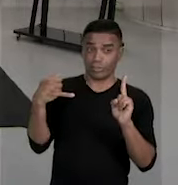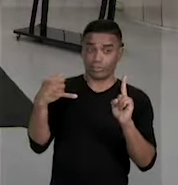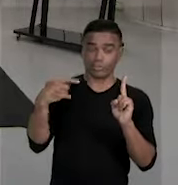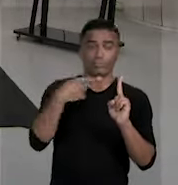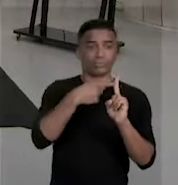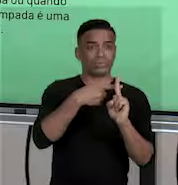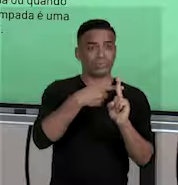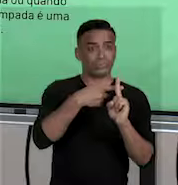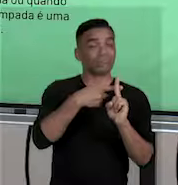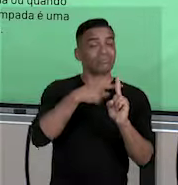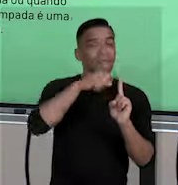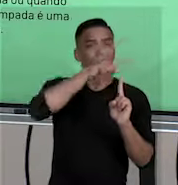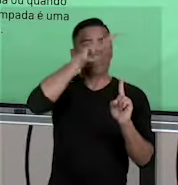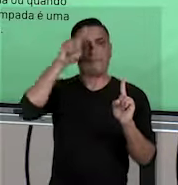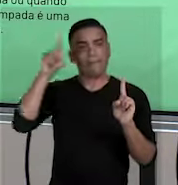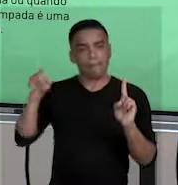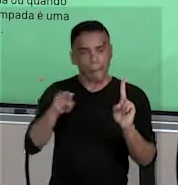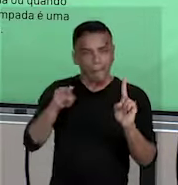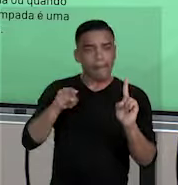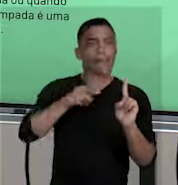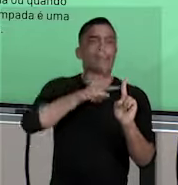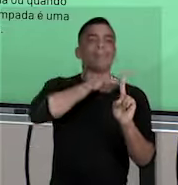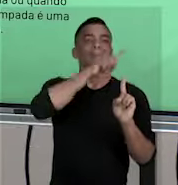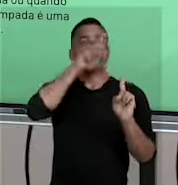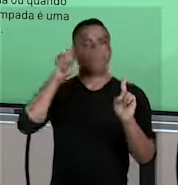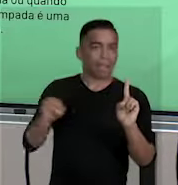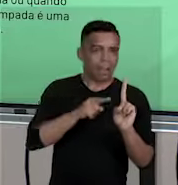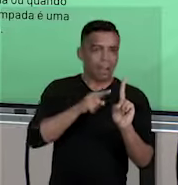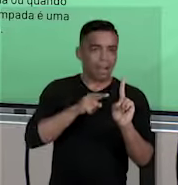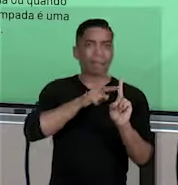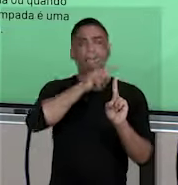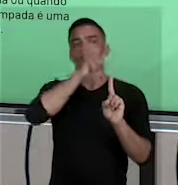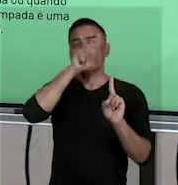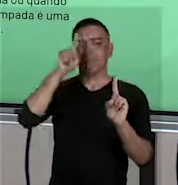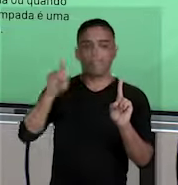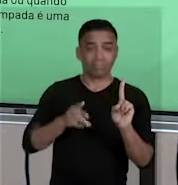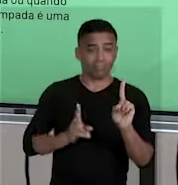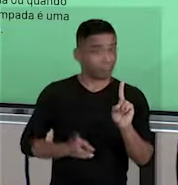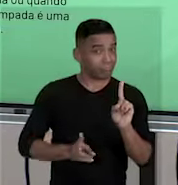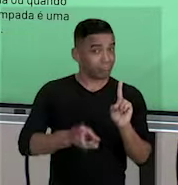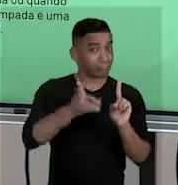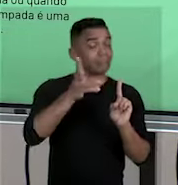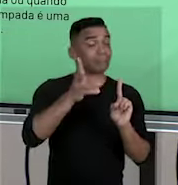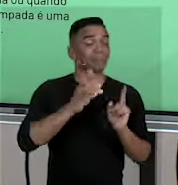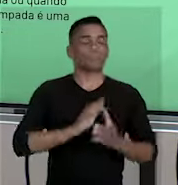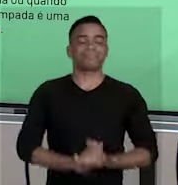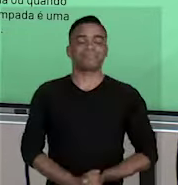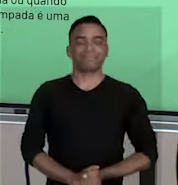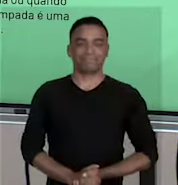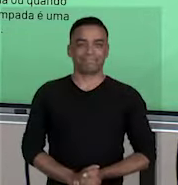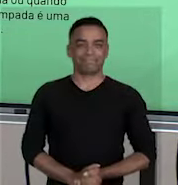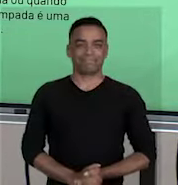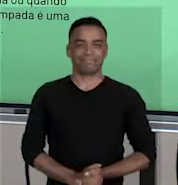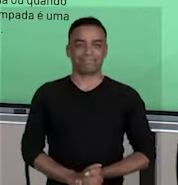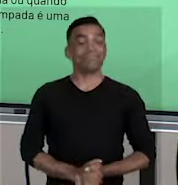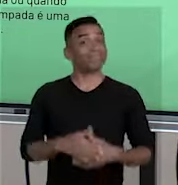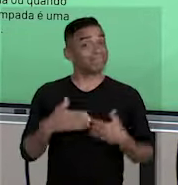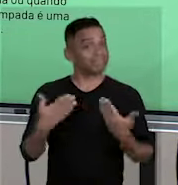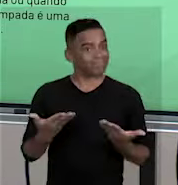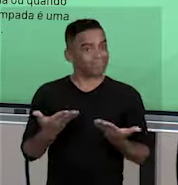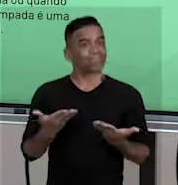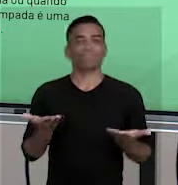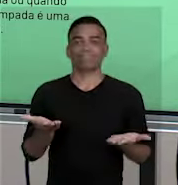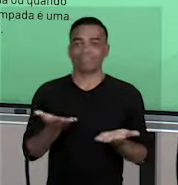para o negativo, numa linha fixa, sempre no mesmo sentido e na mesma direção, tá?